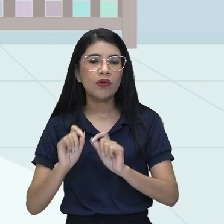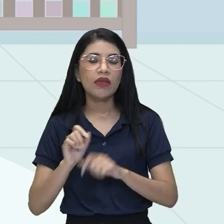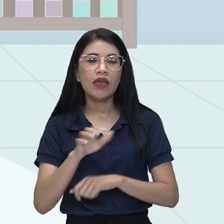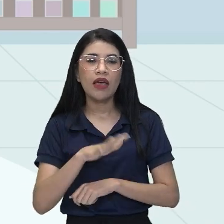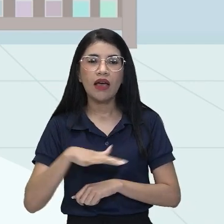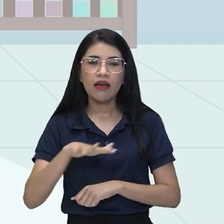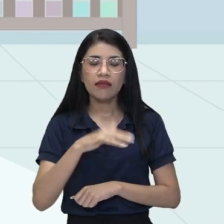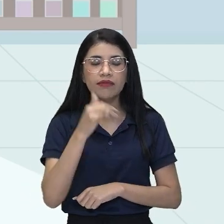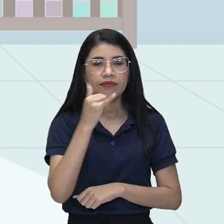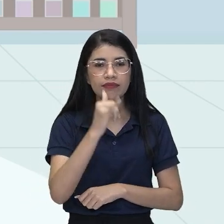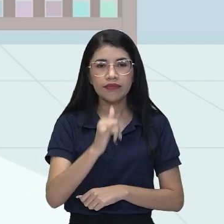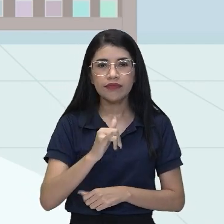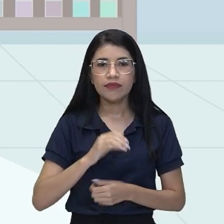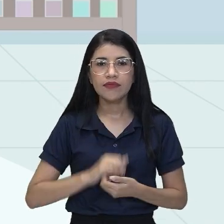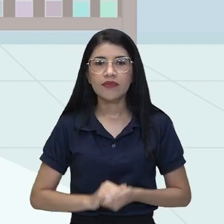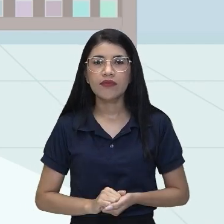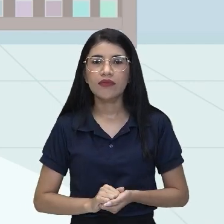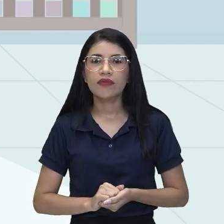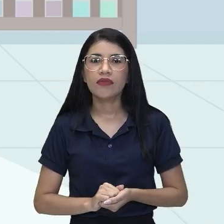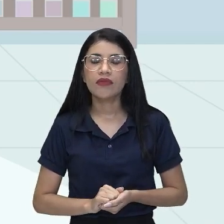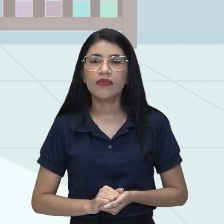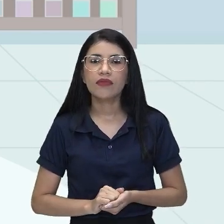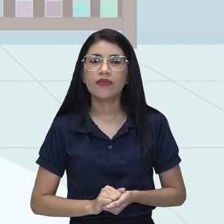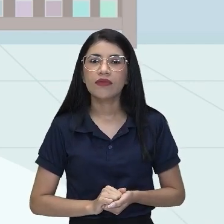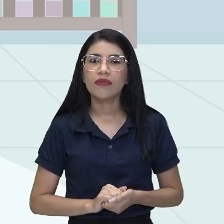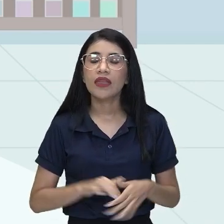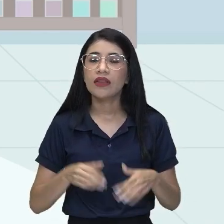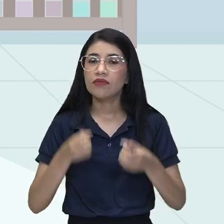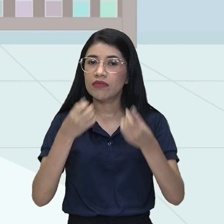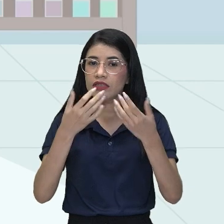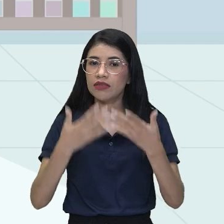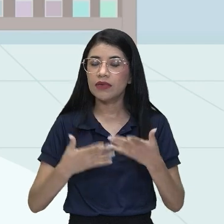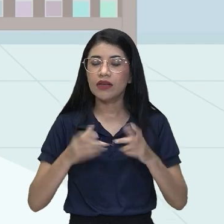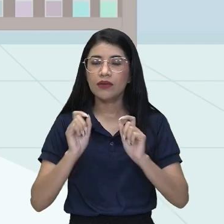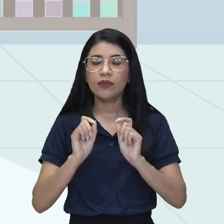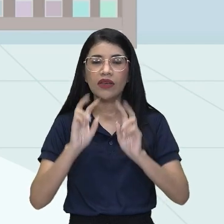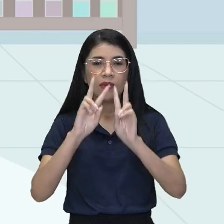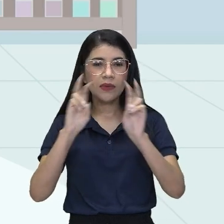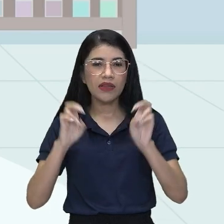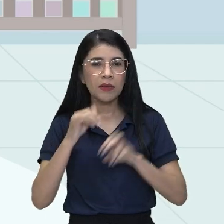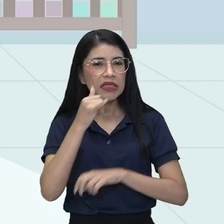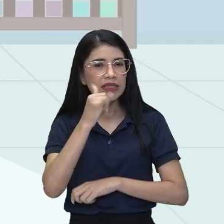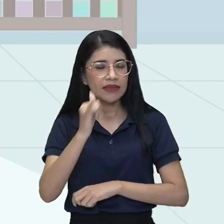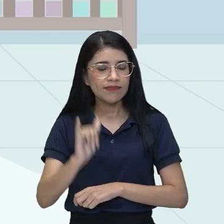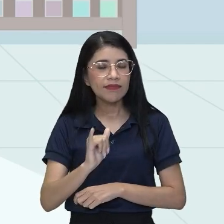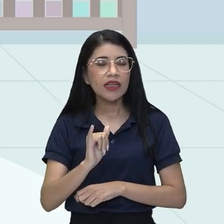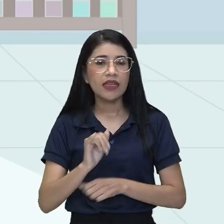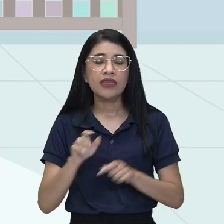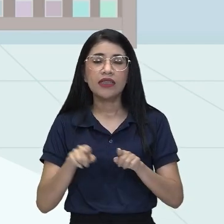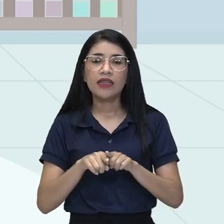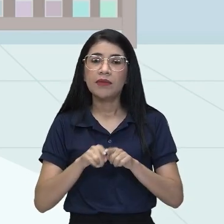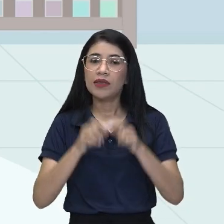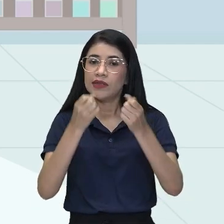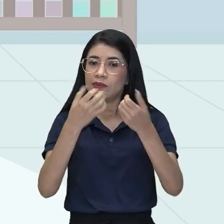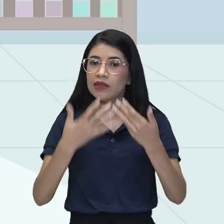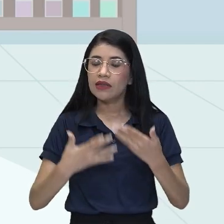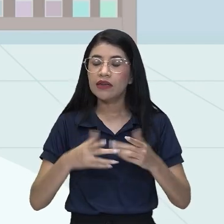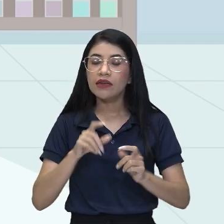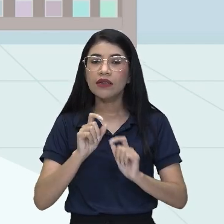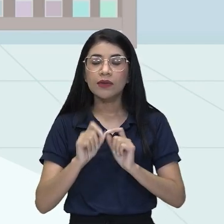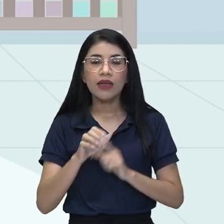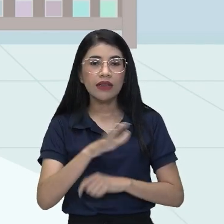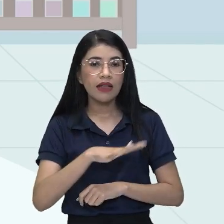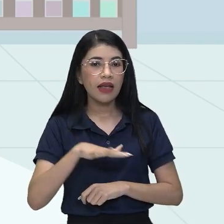energia. Muito bem. Como estamos falando da eletricidade, estou falando da parte